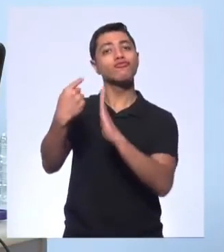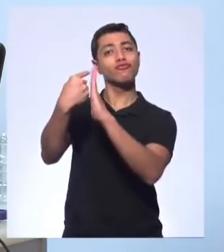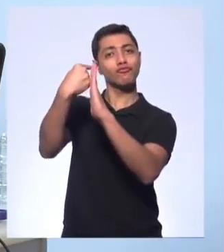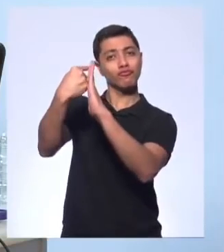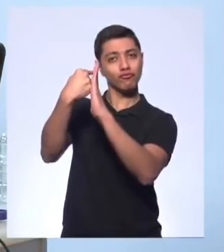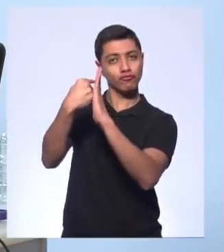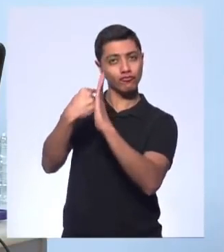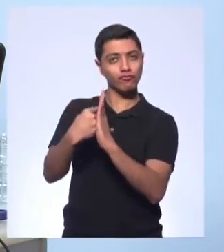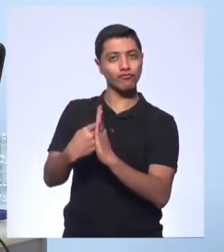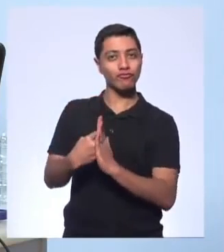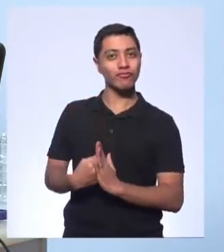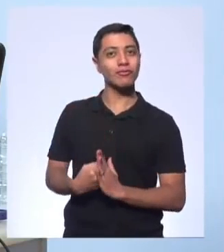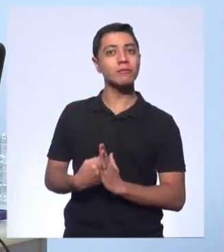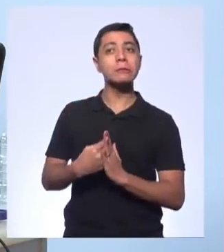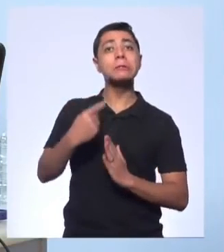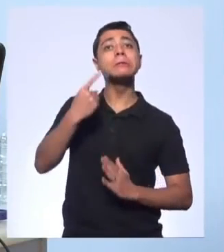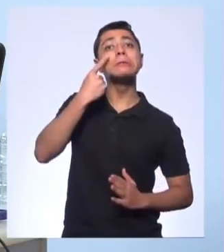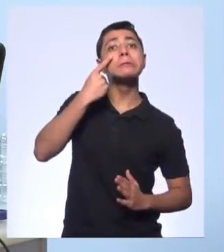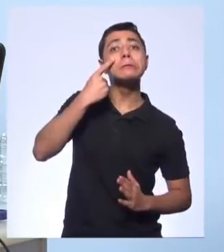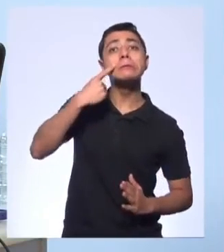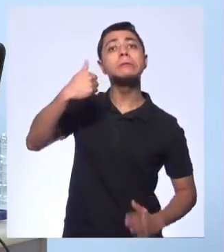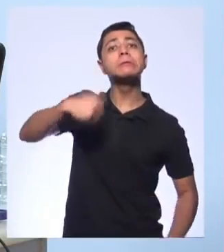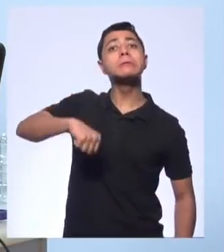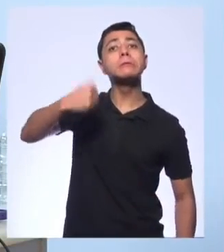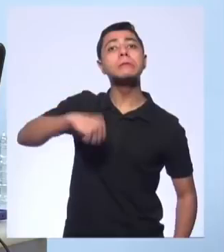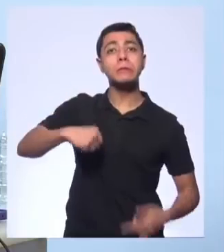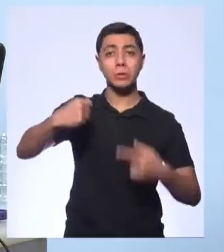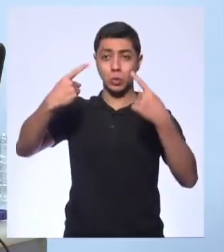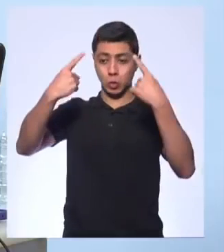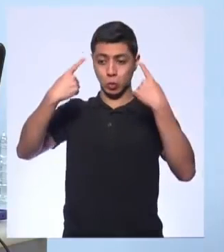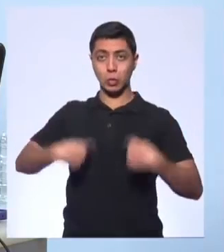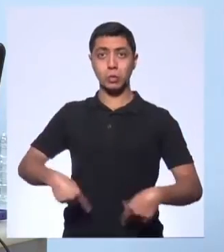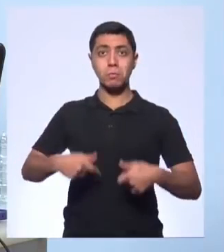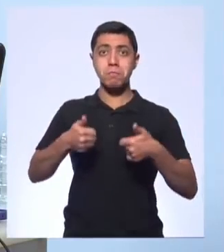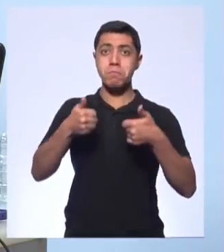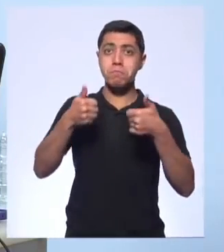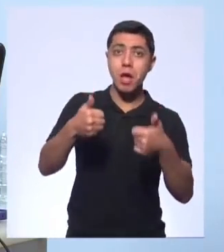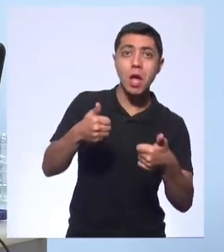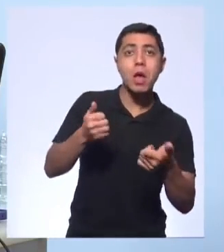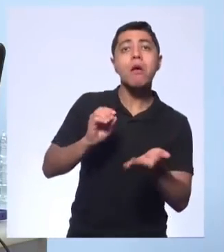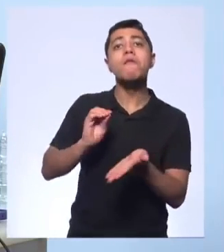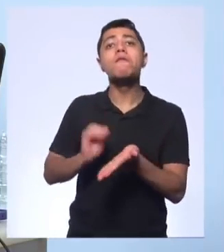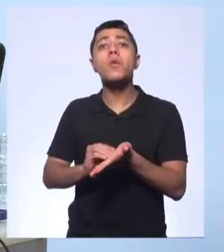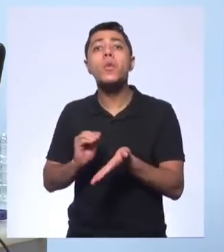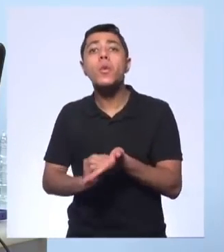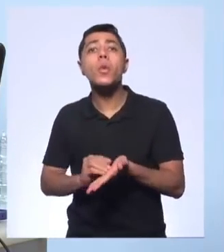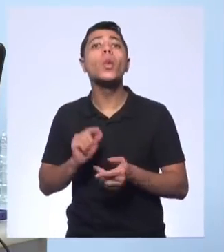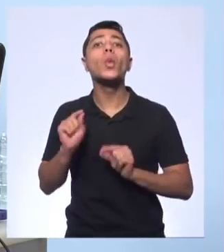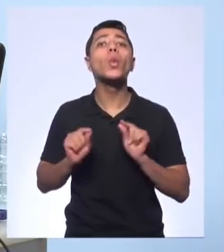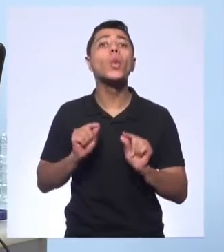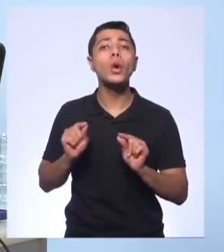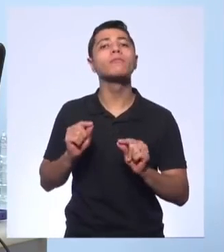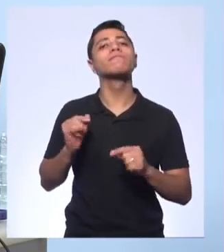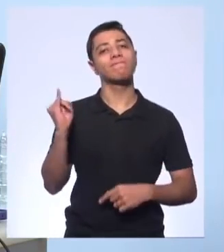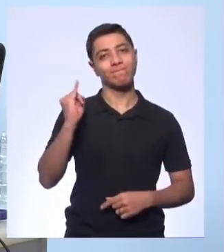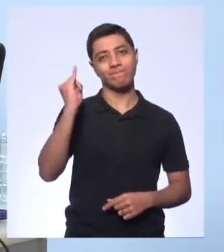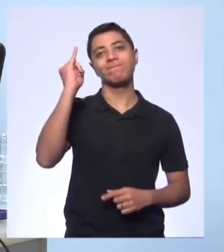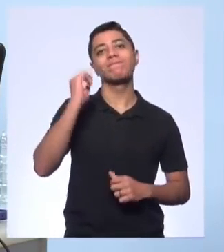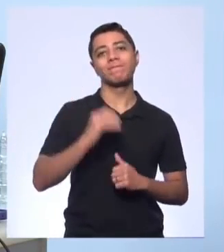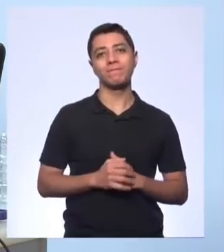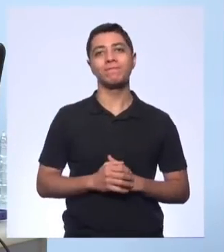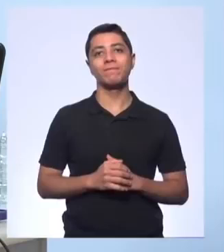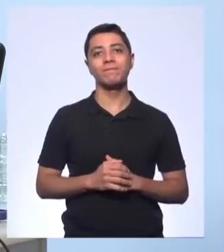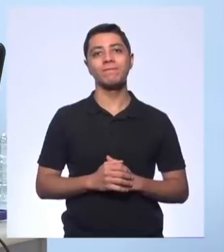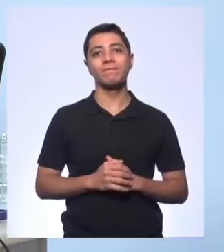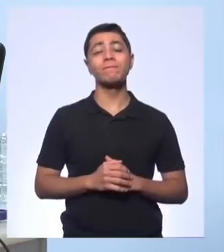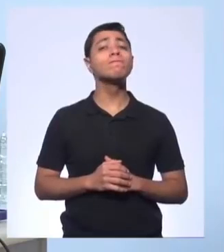check-up, para verificar se está tudo certo com os exames e tudo mais. E aí, o que acontece? É importante, quando a